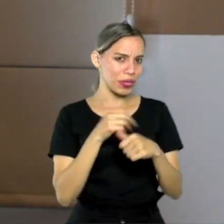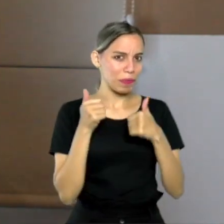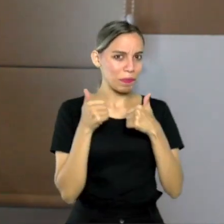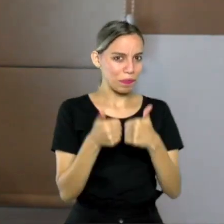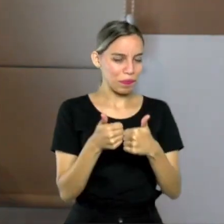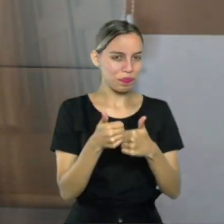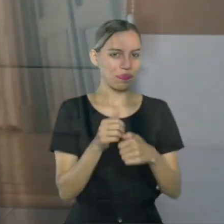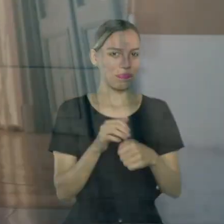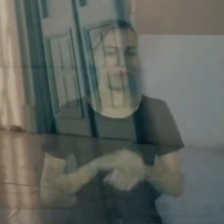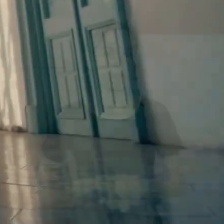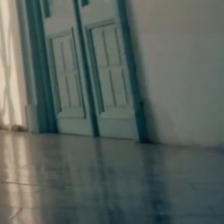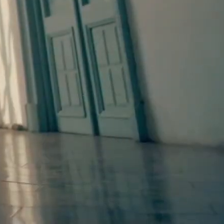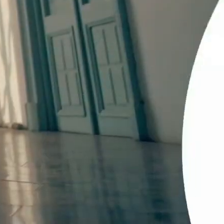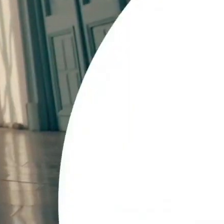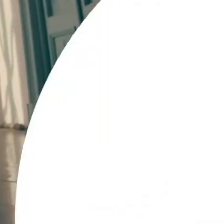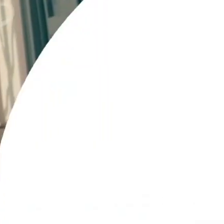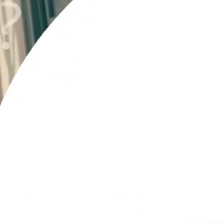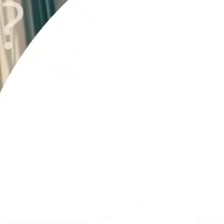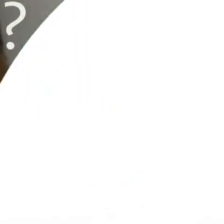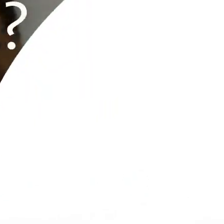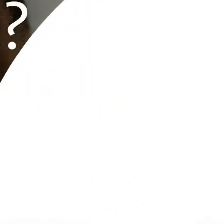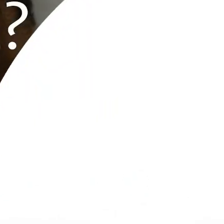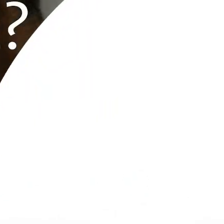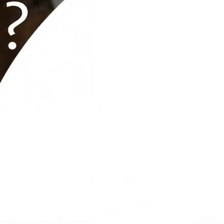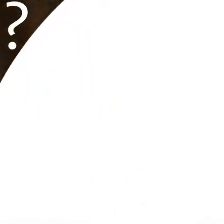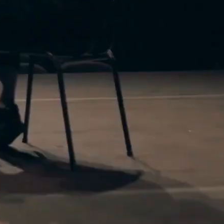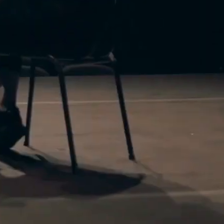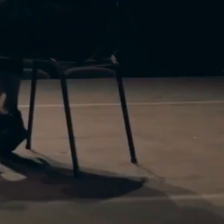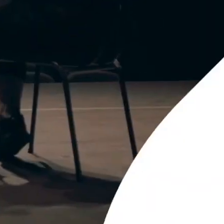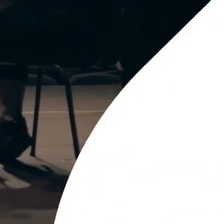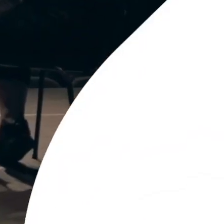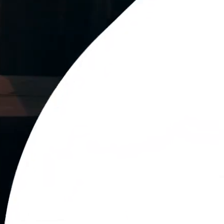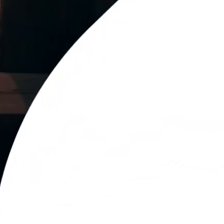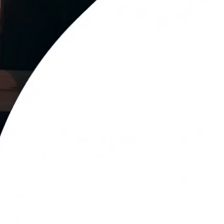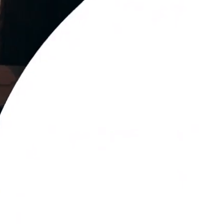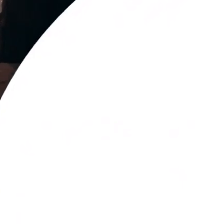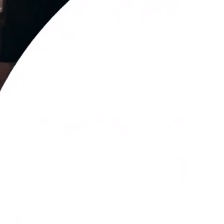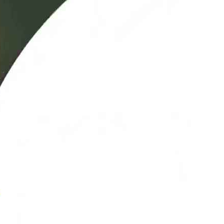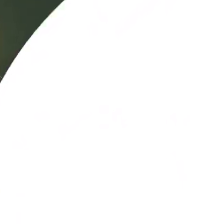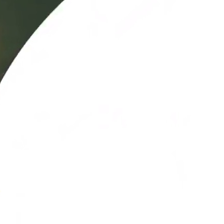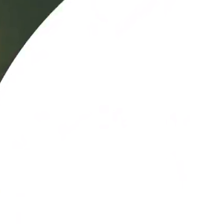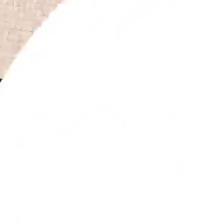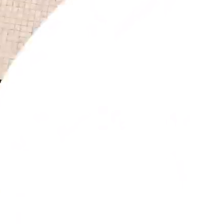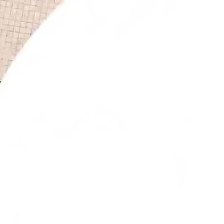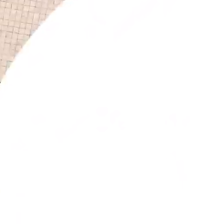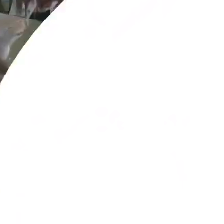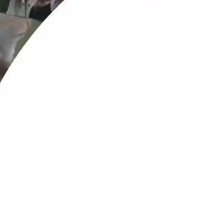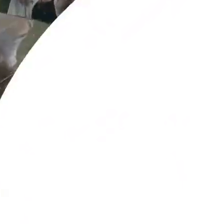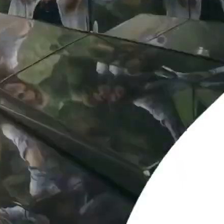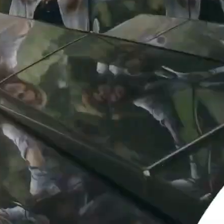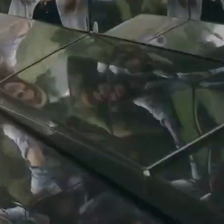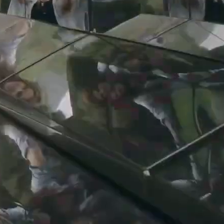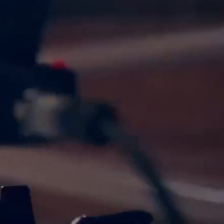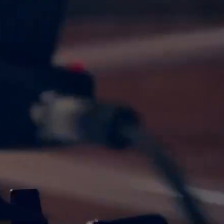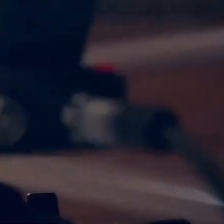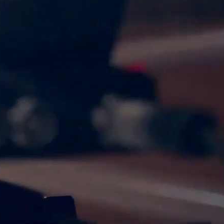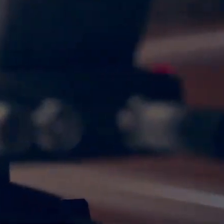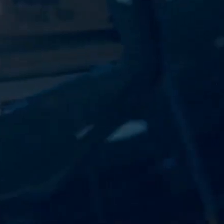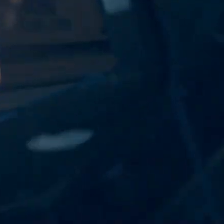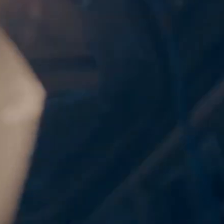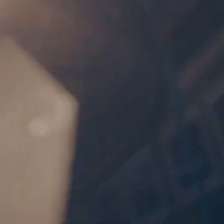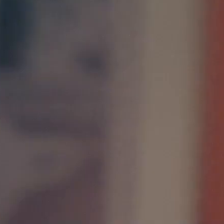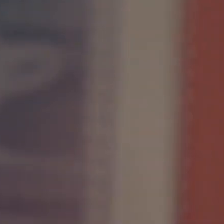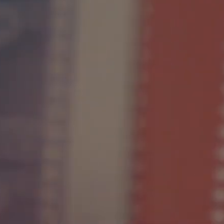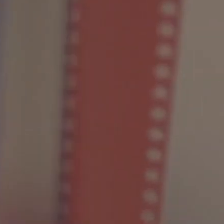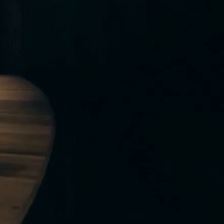Líria Porto. Onde está a cultura? A cultura está em todos os cantos do Brasil. E com o